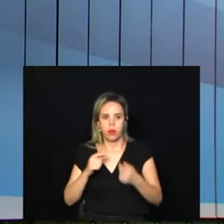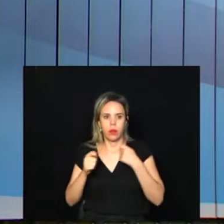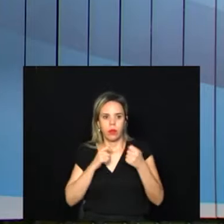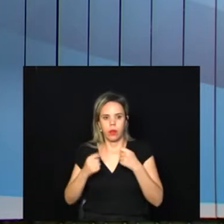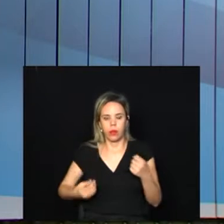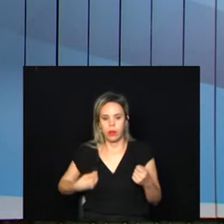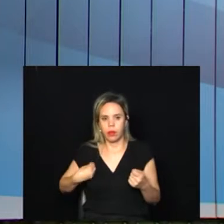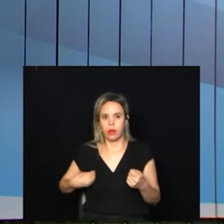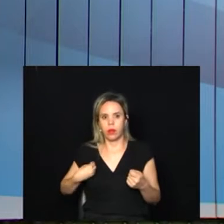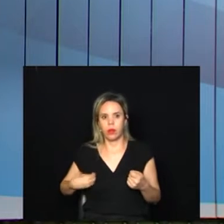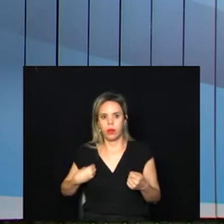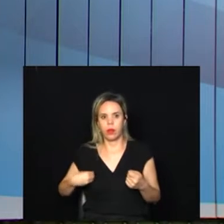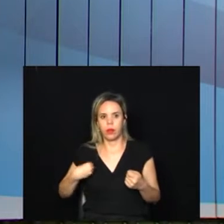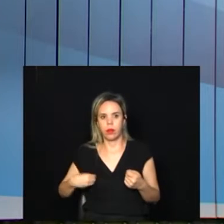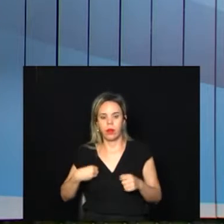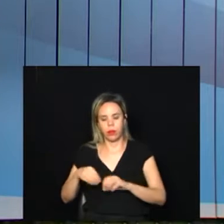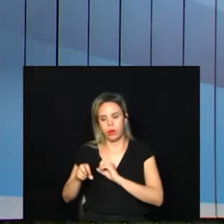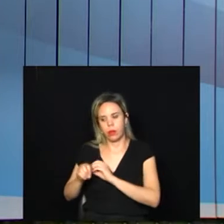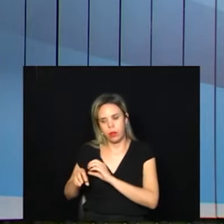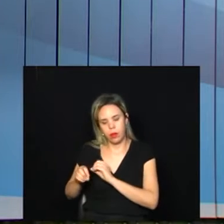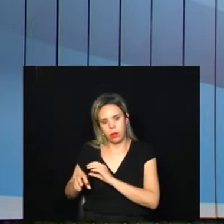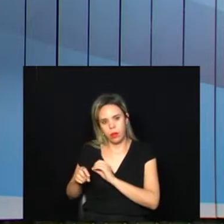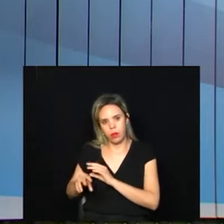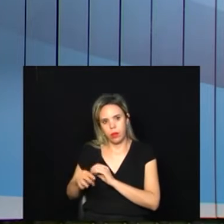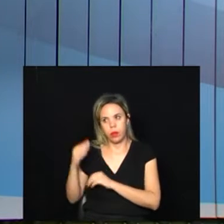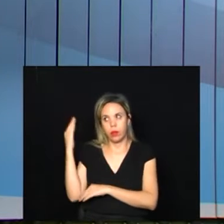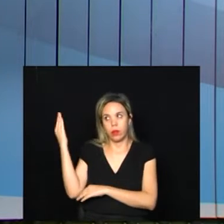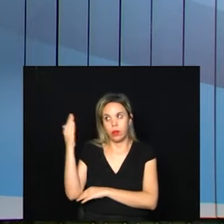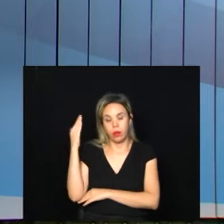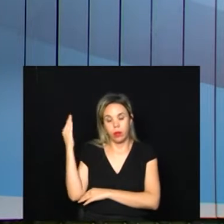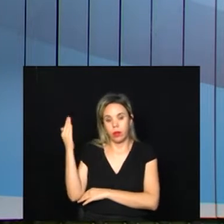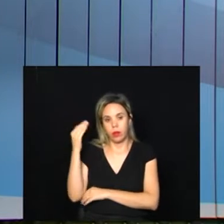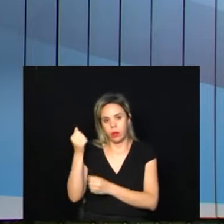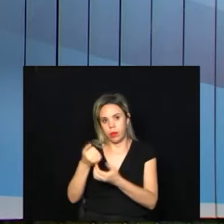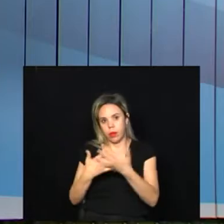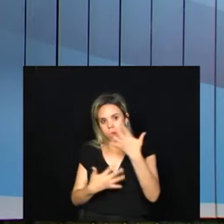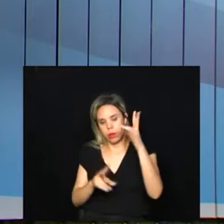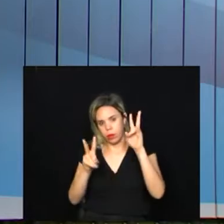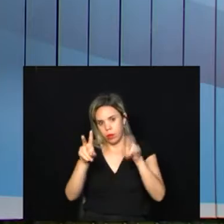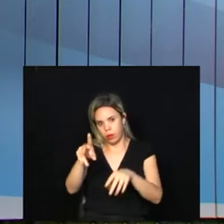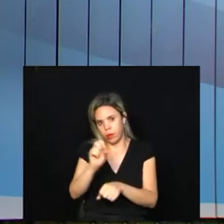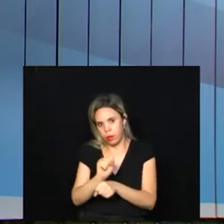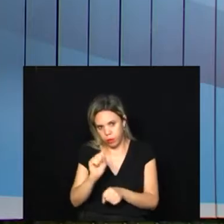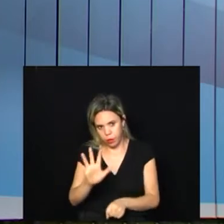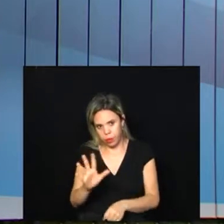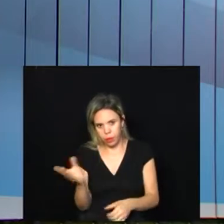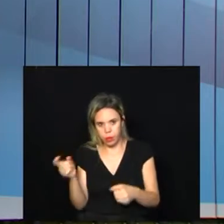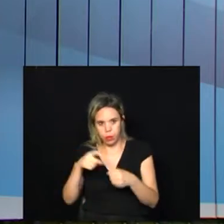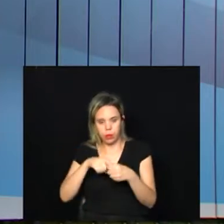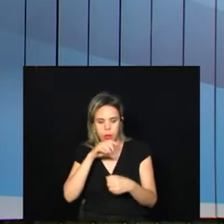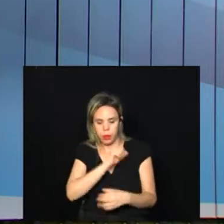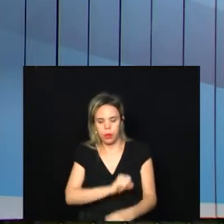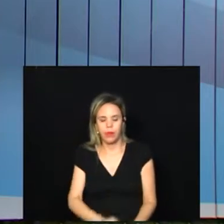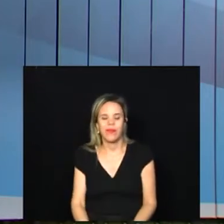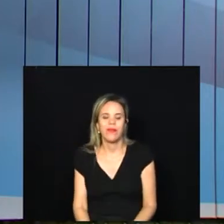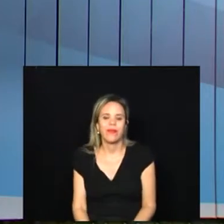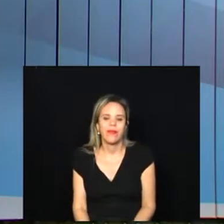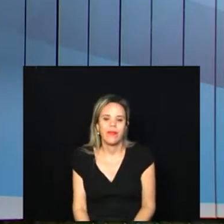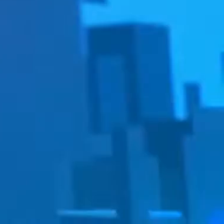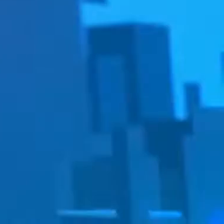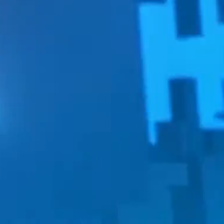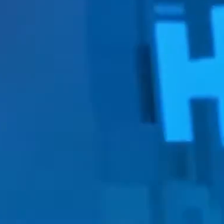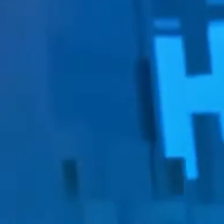ao vivo, tem o nosso quadro de educação, previsão do tempo, tem muitos assuntos. Não sai daí que o intervalo é rapidinho.